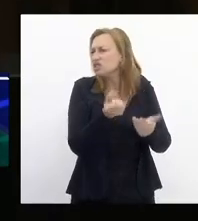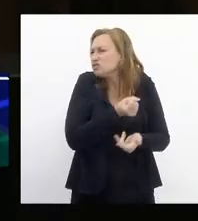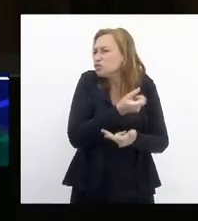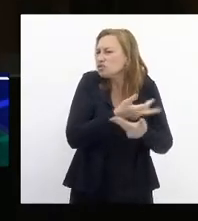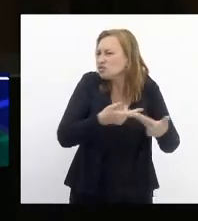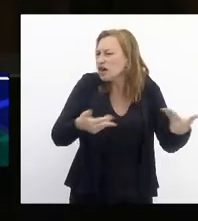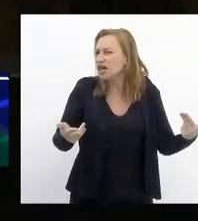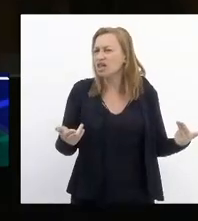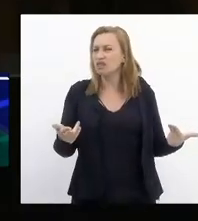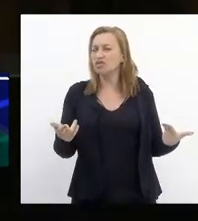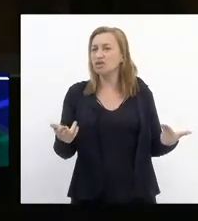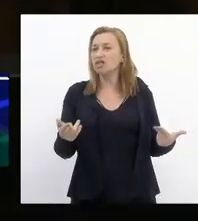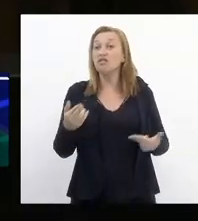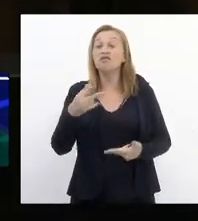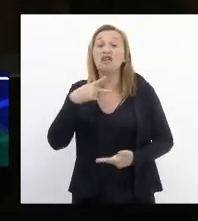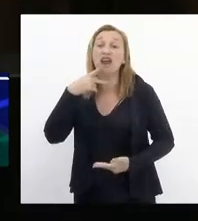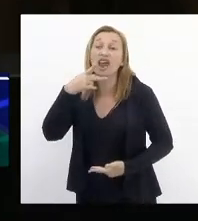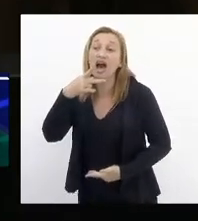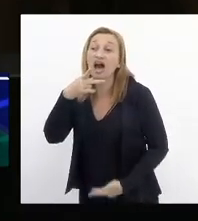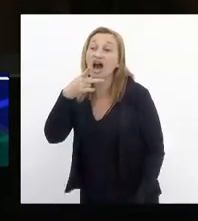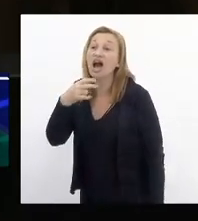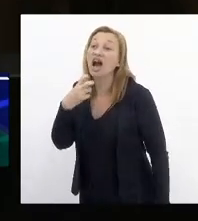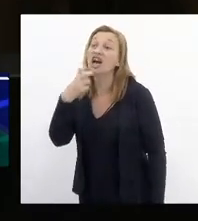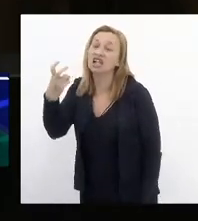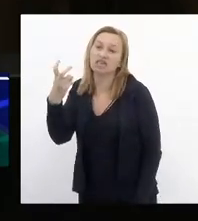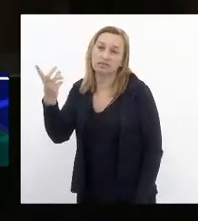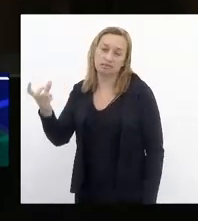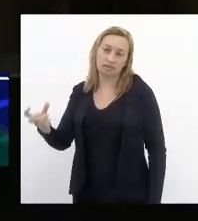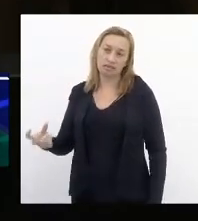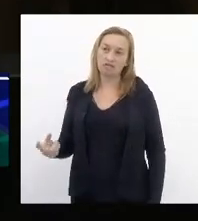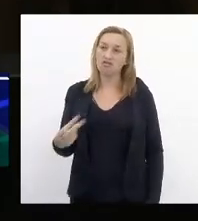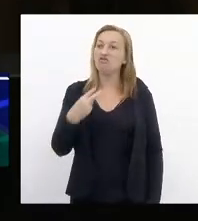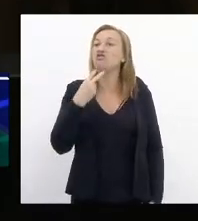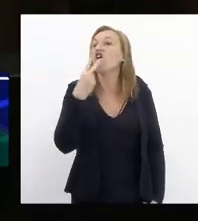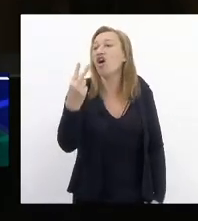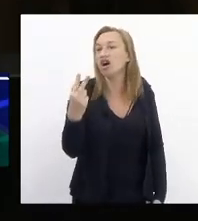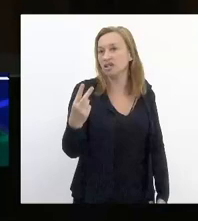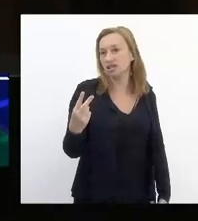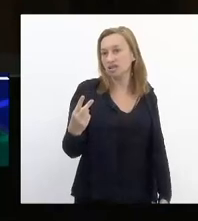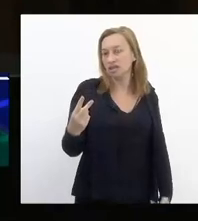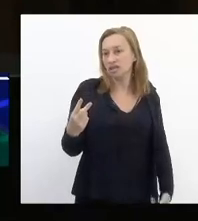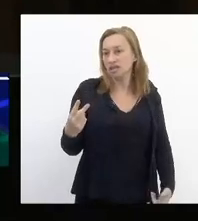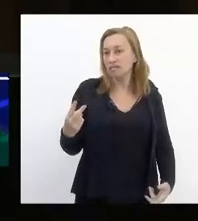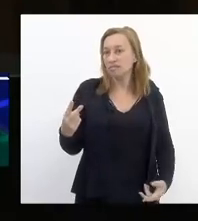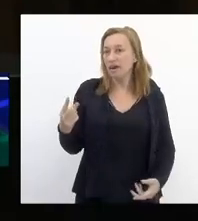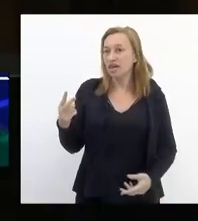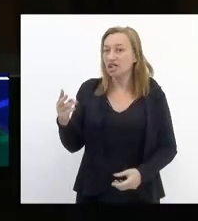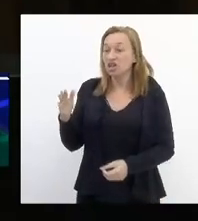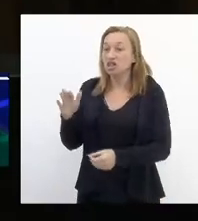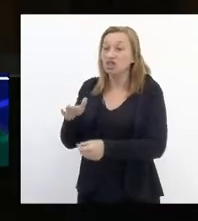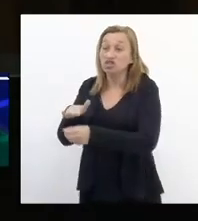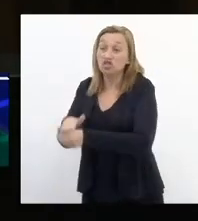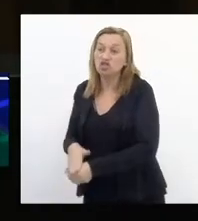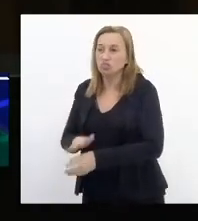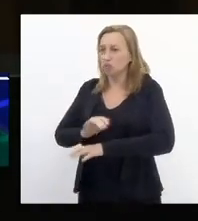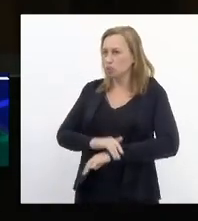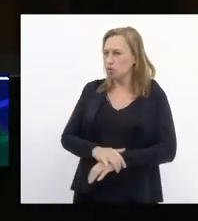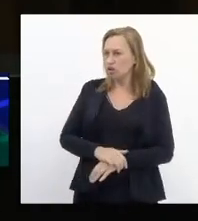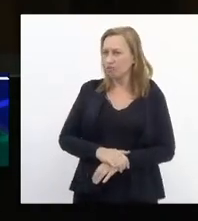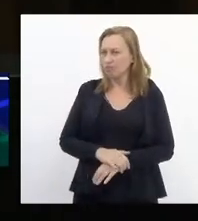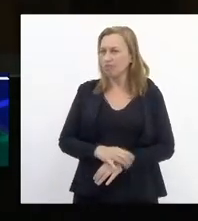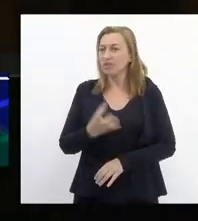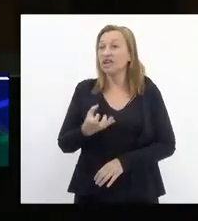vezes o falar alto, o impostar a voz para intimidar, para cercear, para